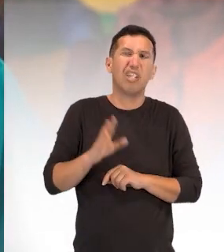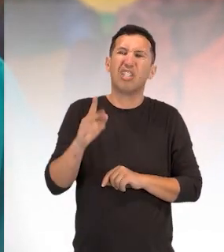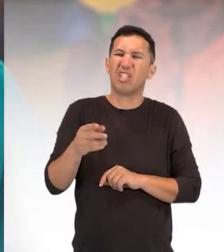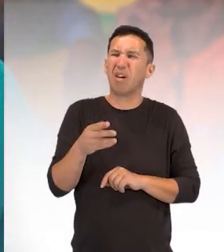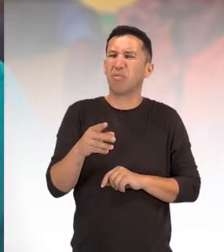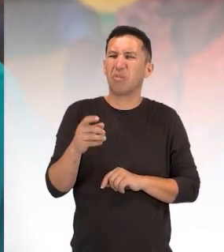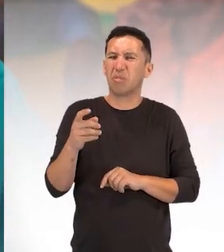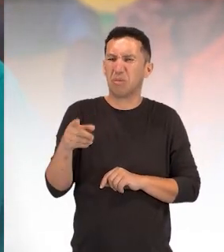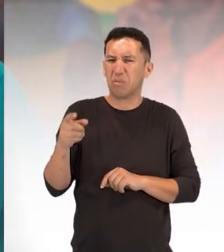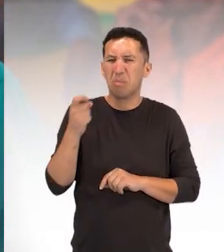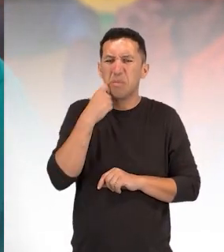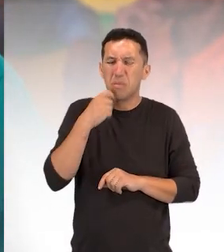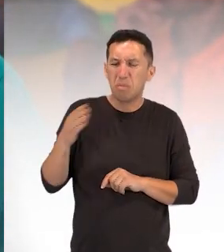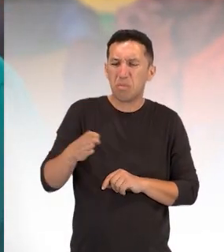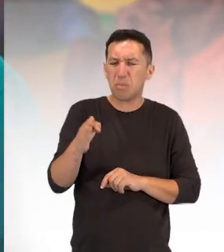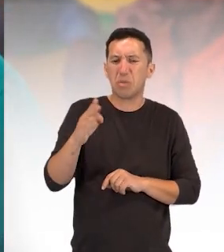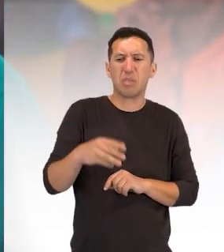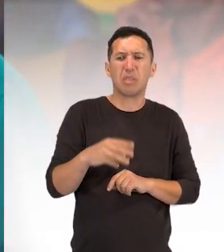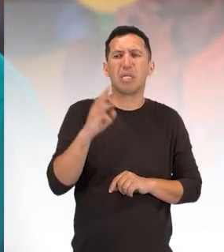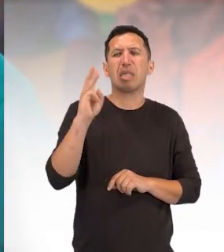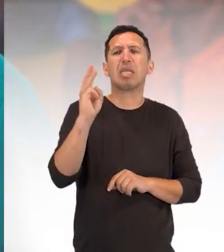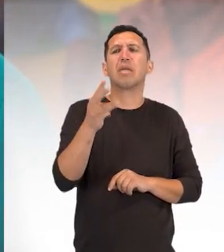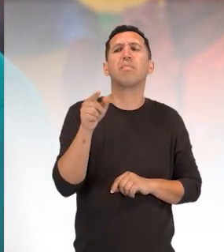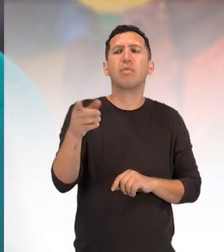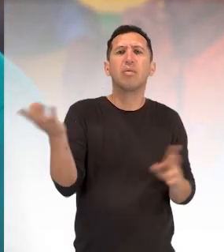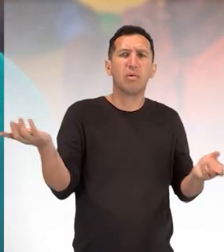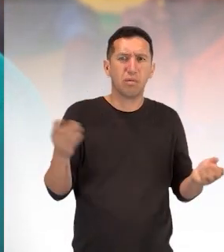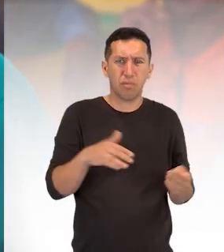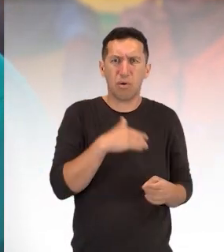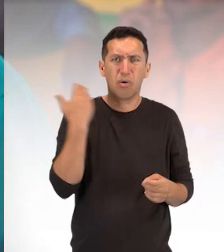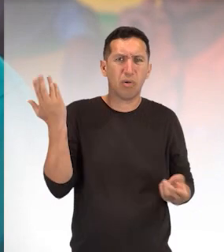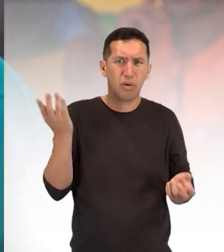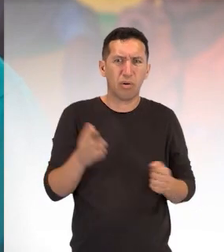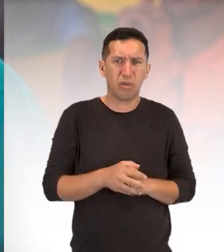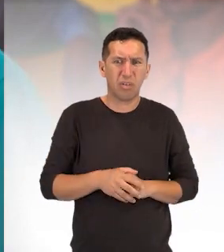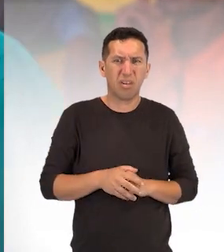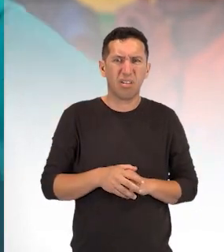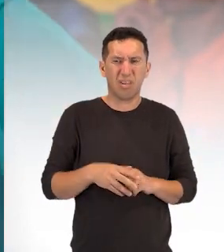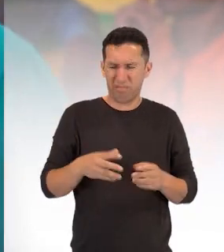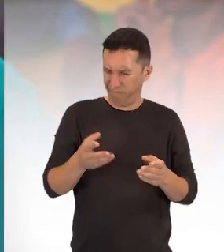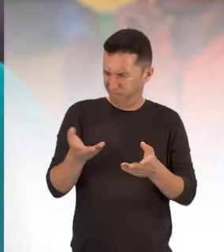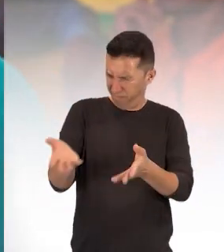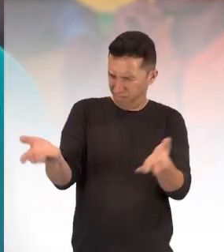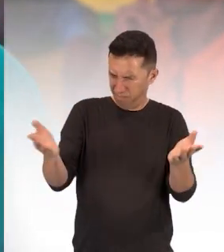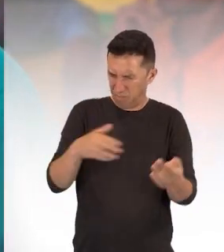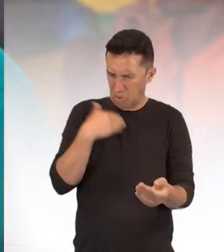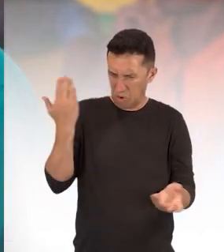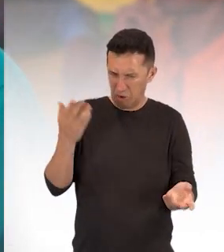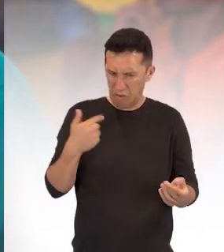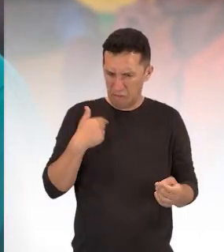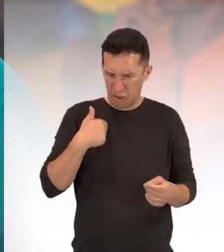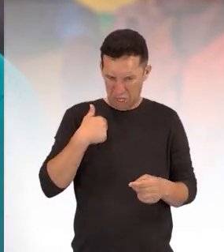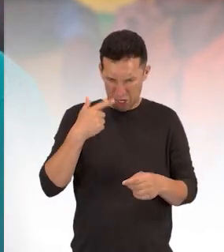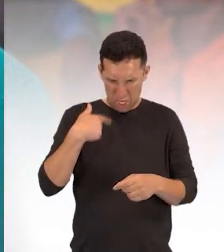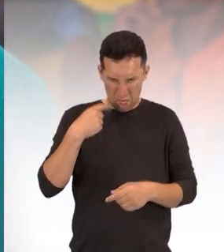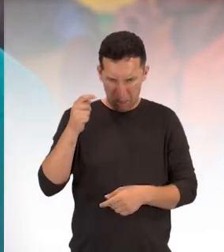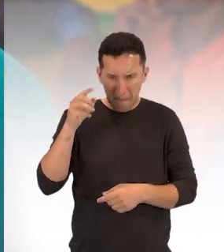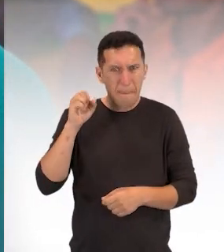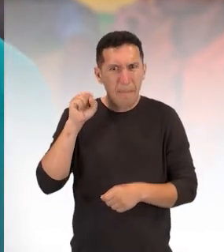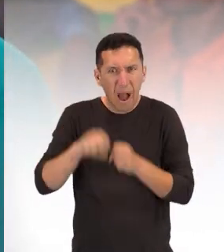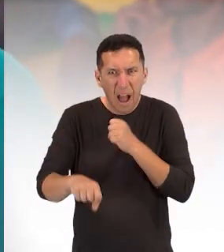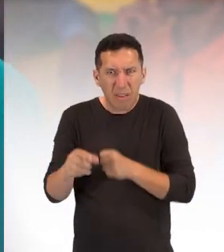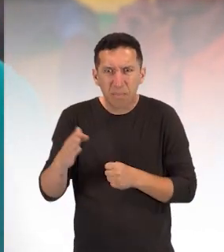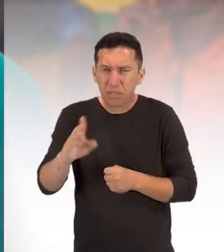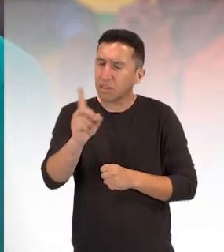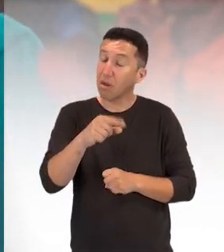sei lá, já morreu muitos peixes. Mampará morreu 3 mil quilos de mampará. Aí a produção jogou muitos na água. Aí fala que é o pescador que